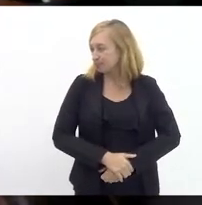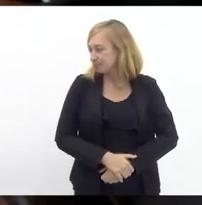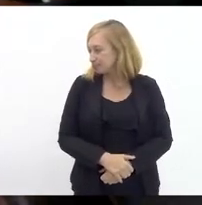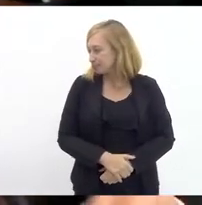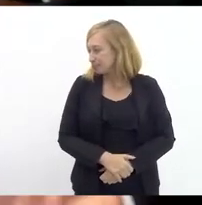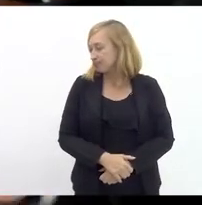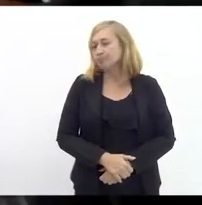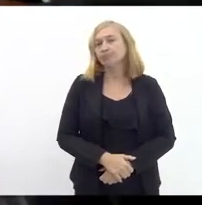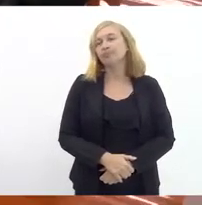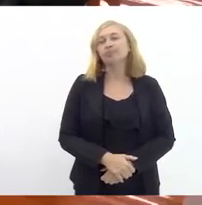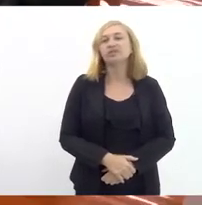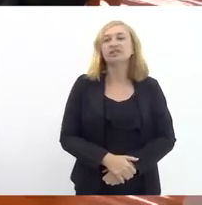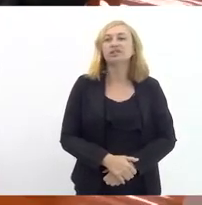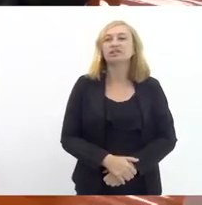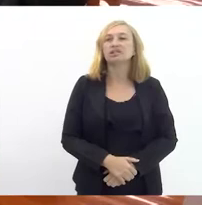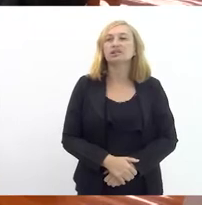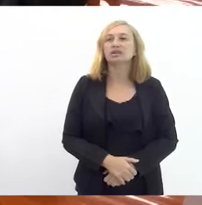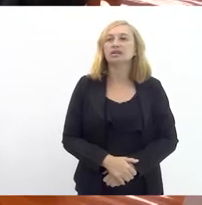Secretário.